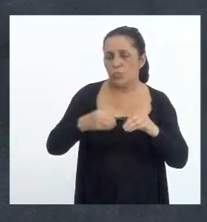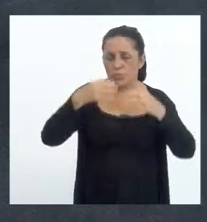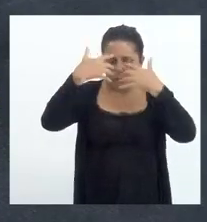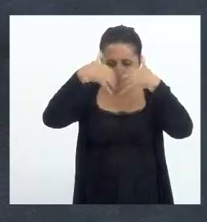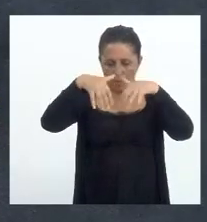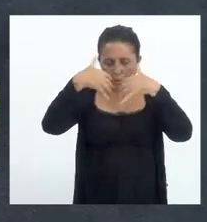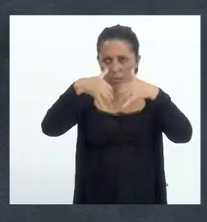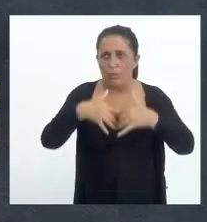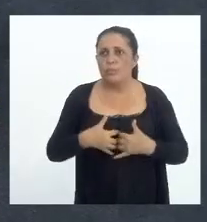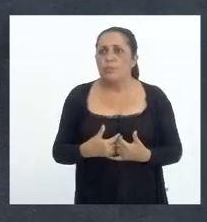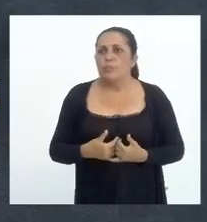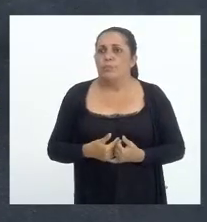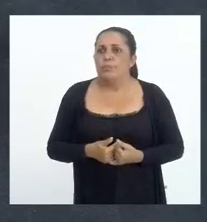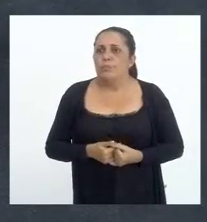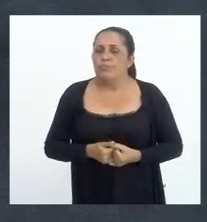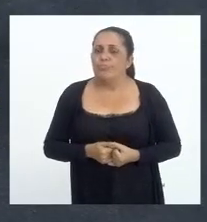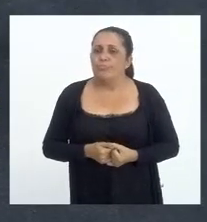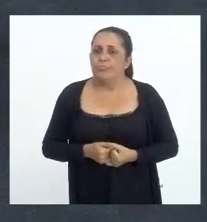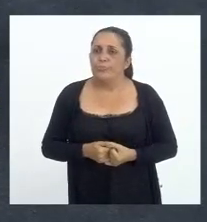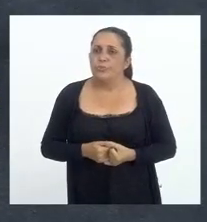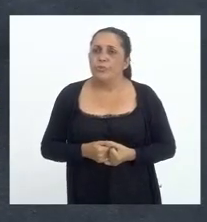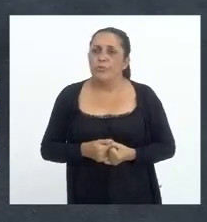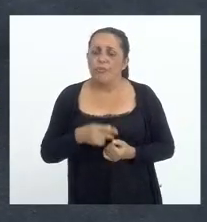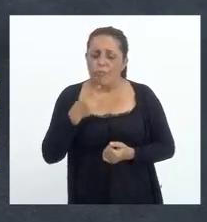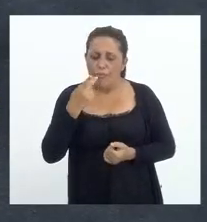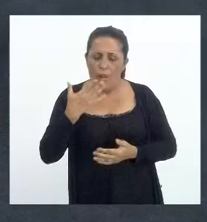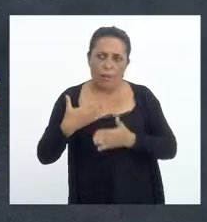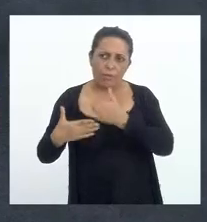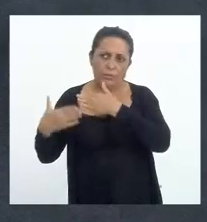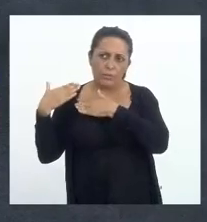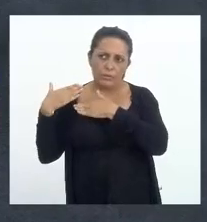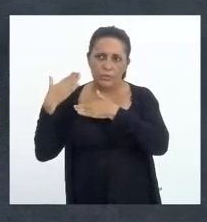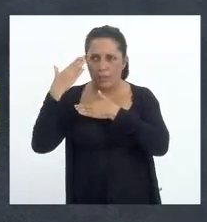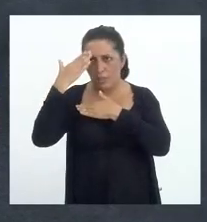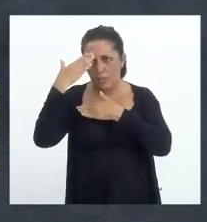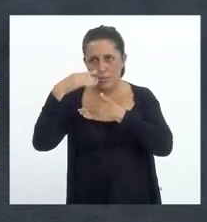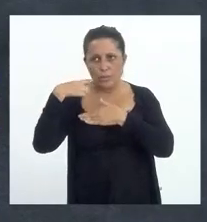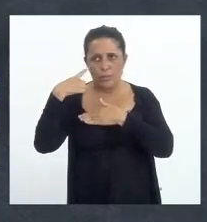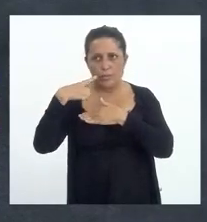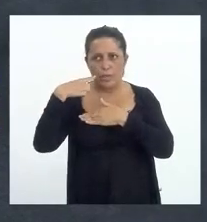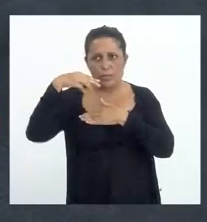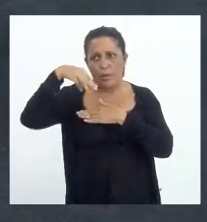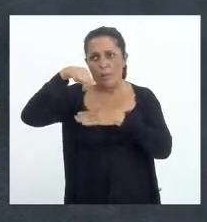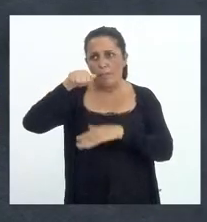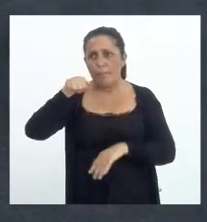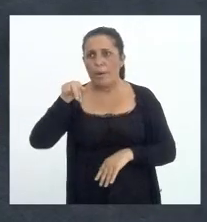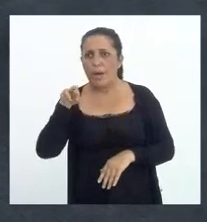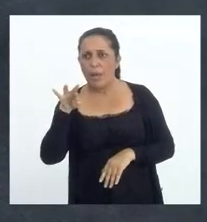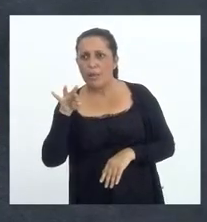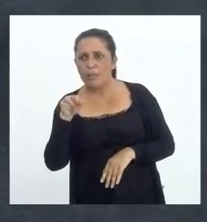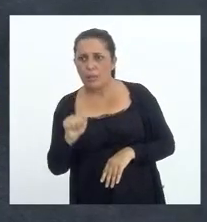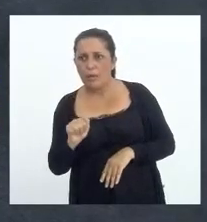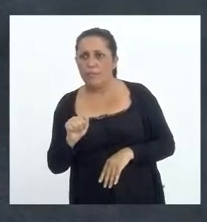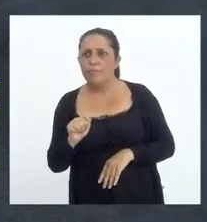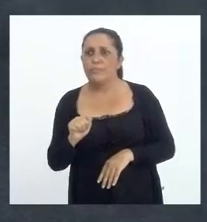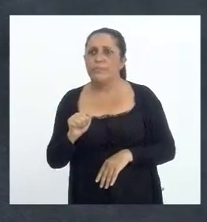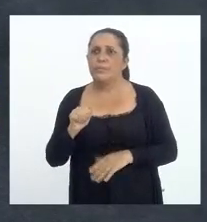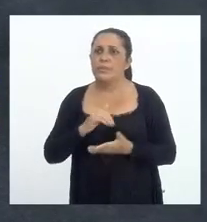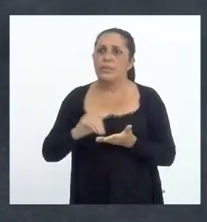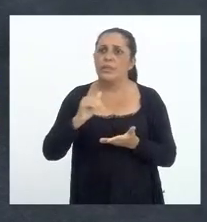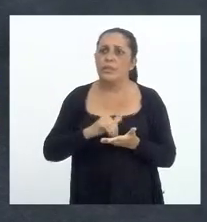aqui. O que foi falado antes, agradeço também à deputada Marta Rocha, em especial ao secretário